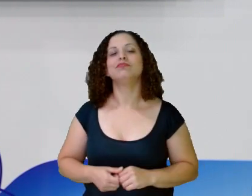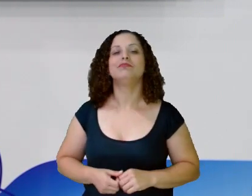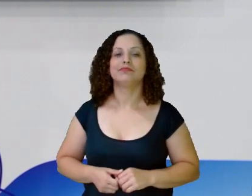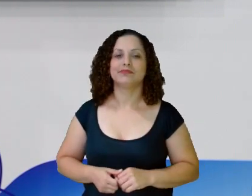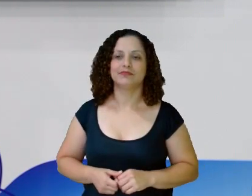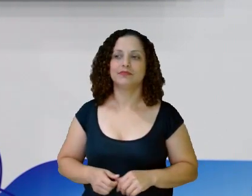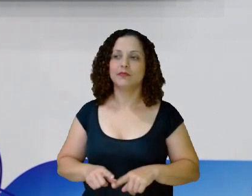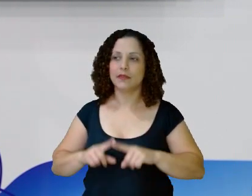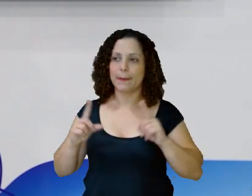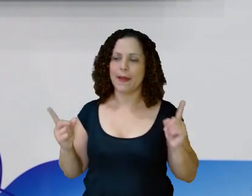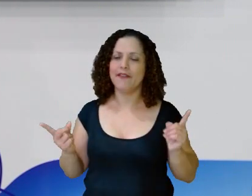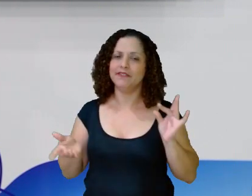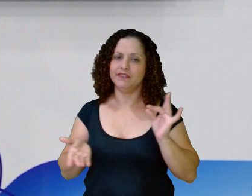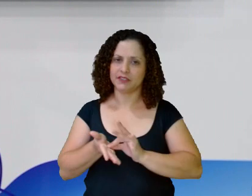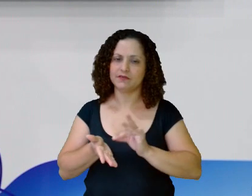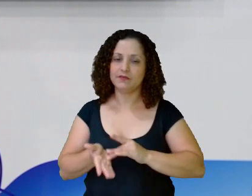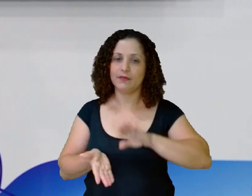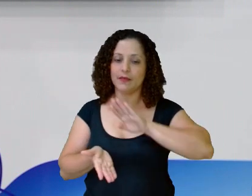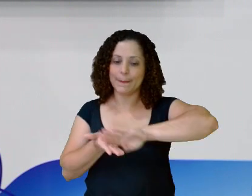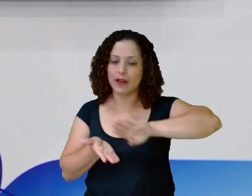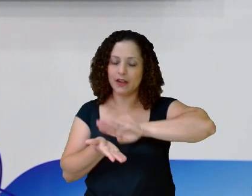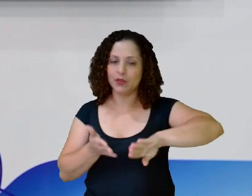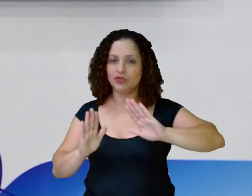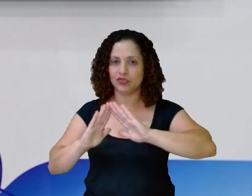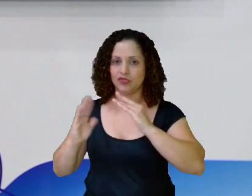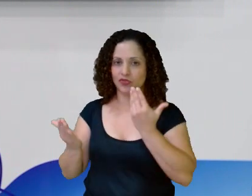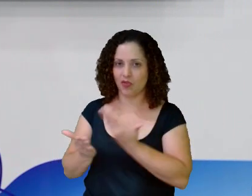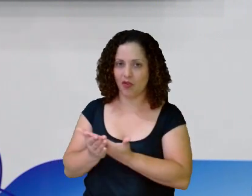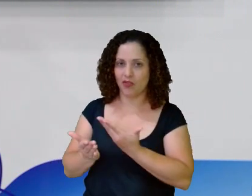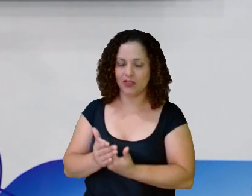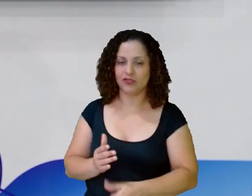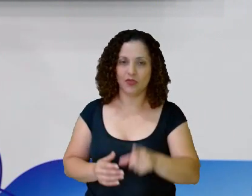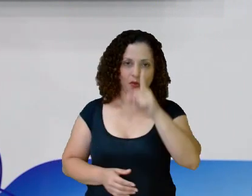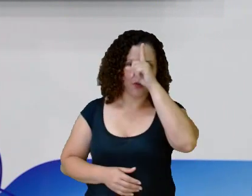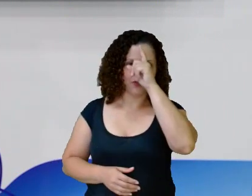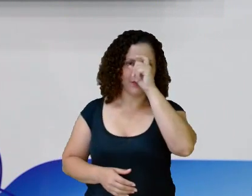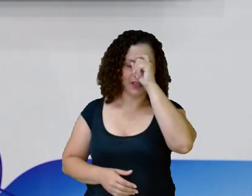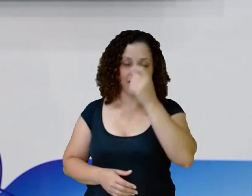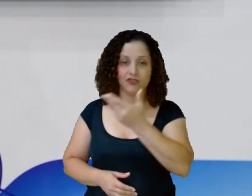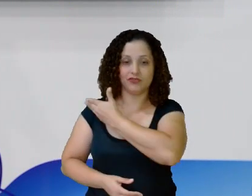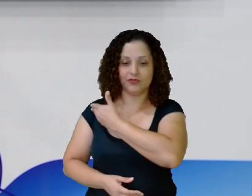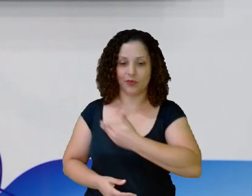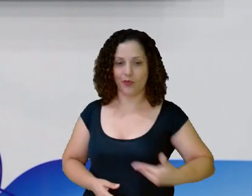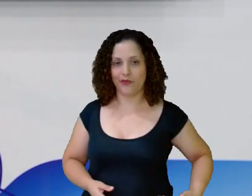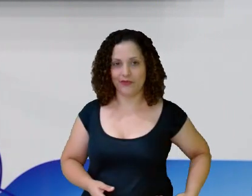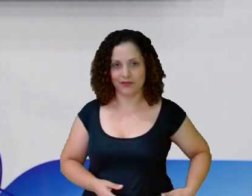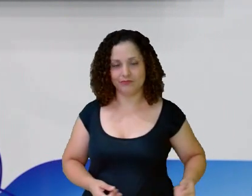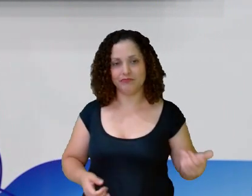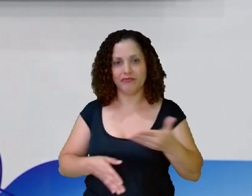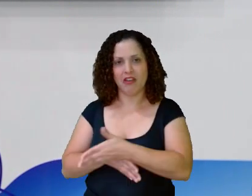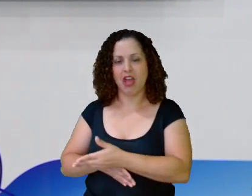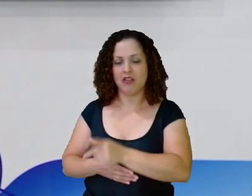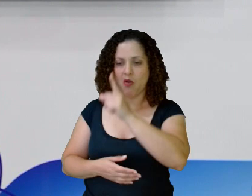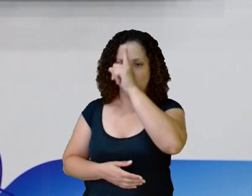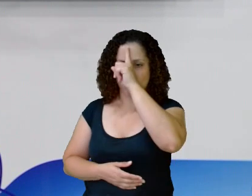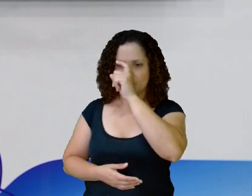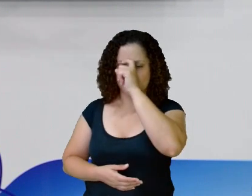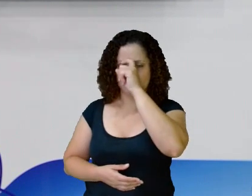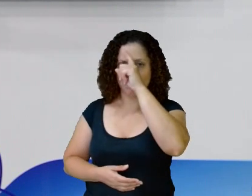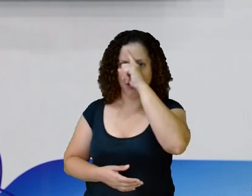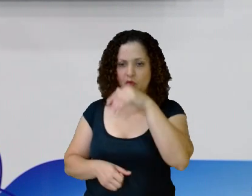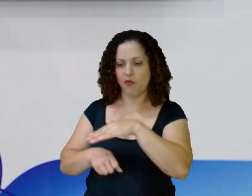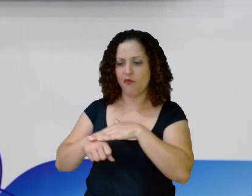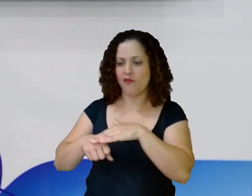claro que nós temos os bancos, as escolas e os hospitais públicos. Então você pode ir a um hospital, ter uma